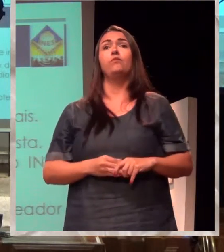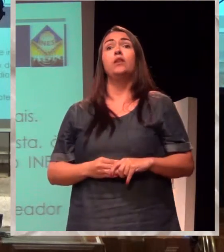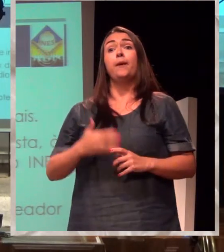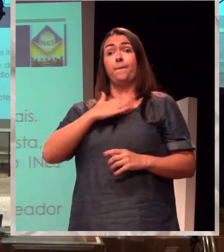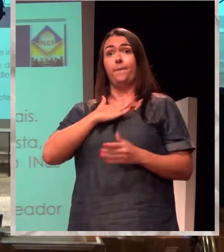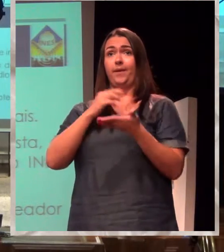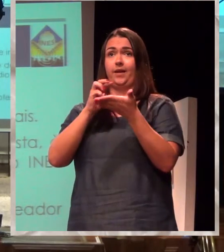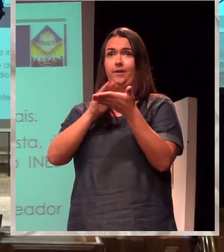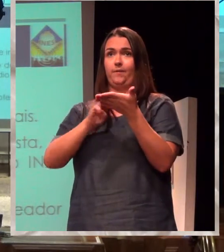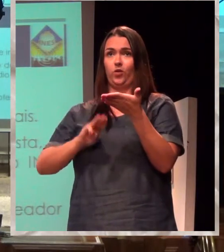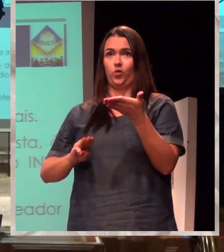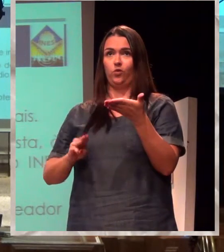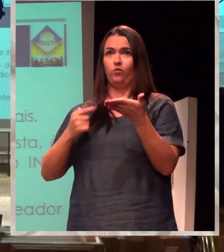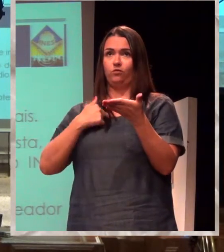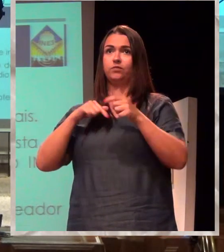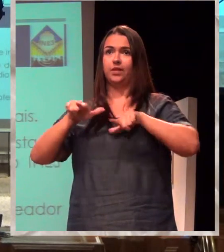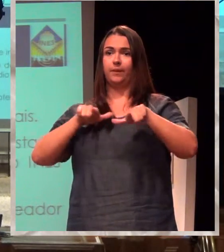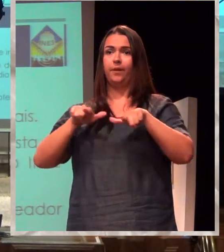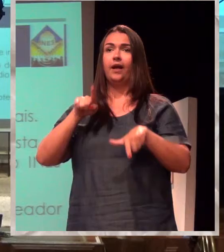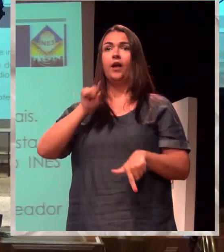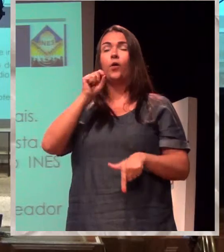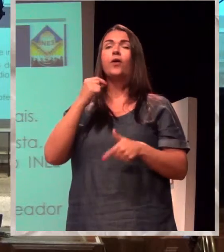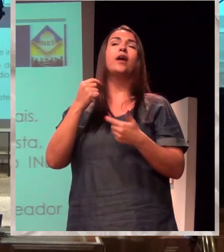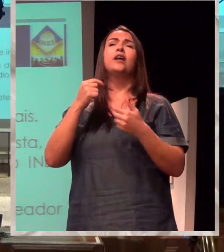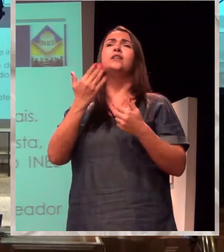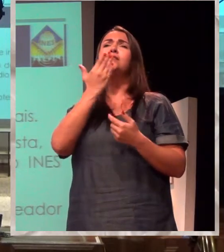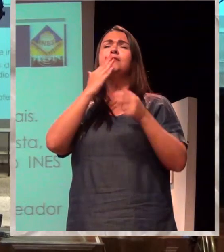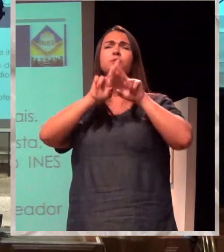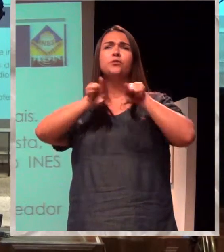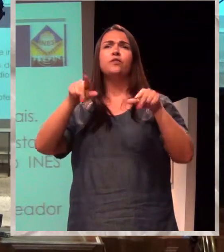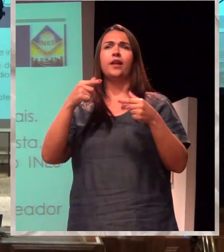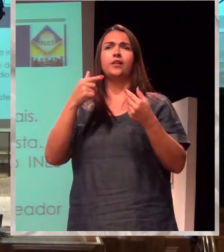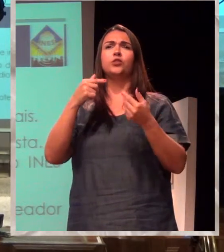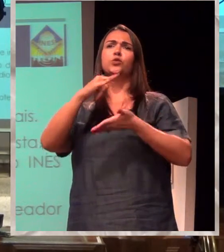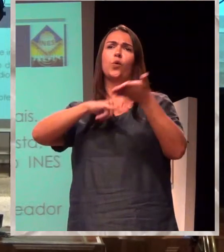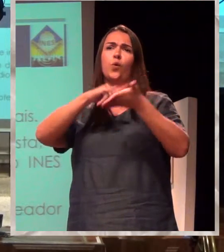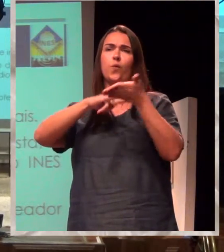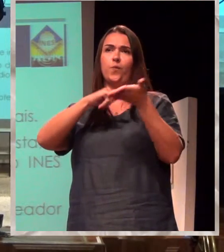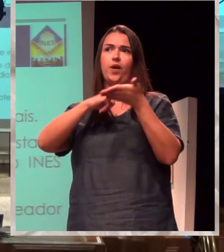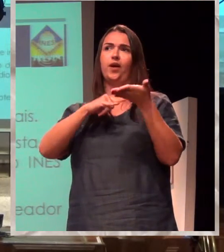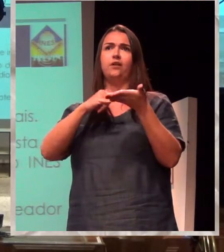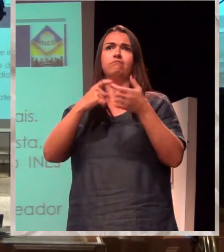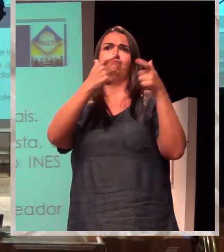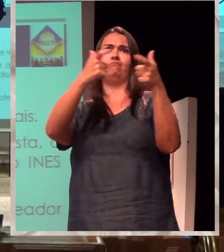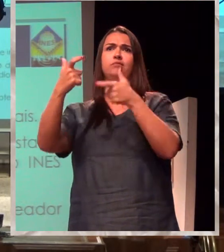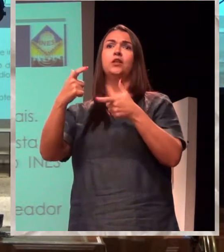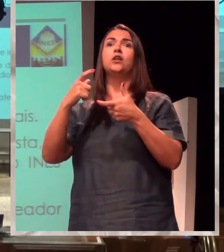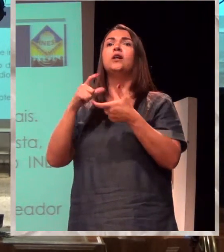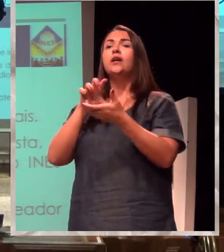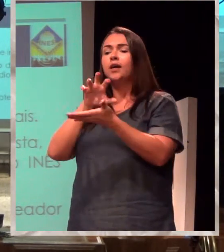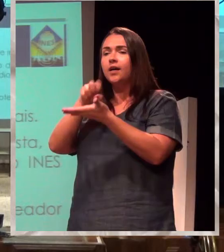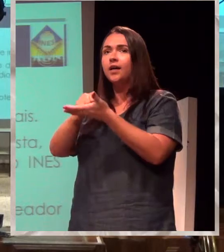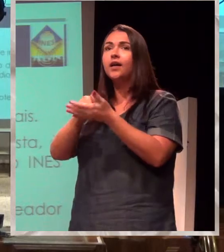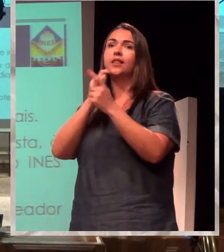A minha metodologia foi, então, esse arquivo de documentos legais institucionais, um corpo experimental por meio da